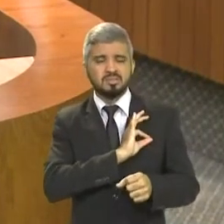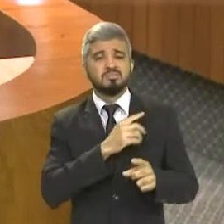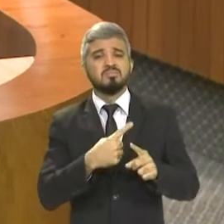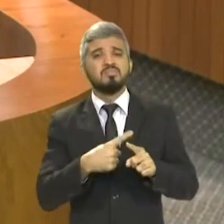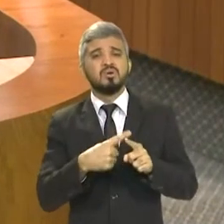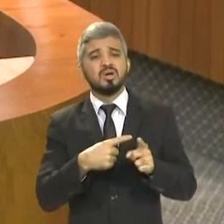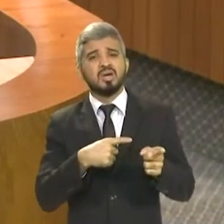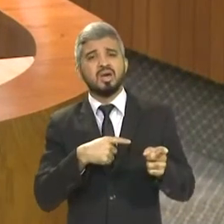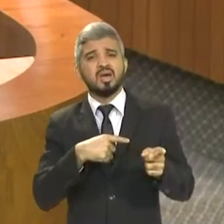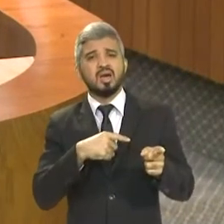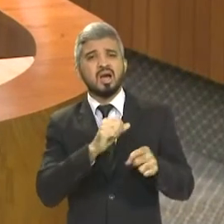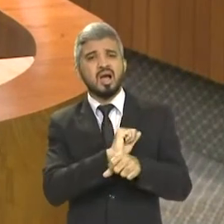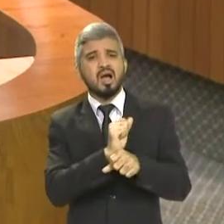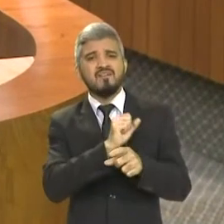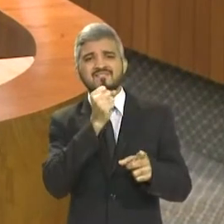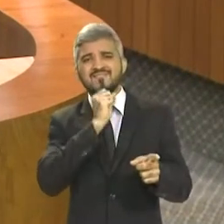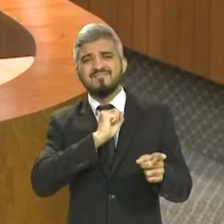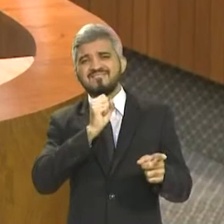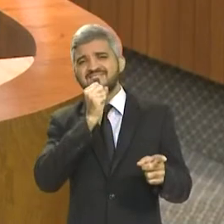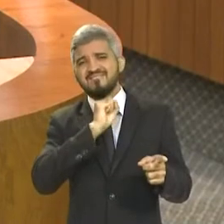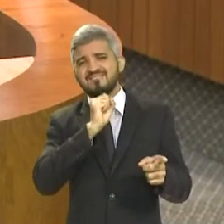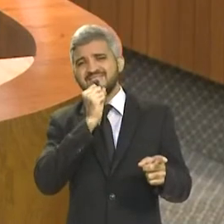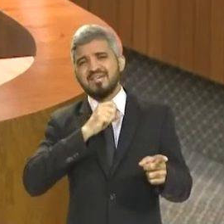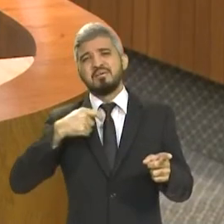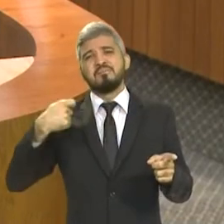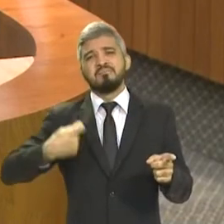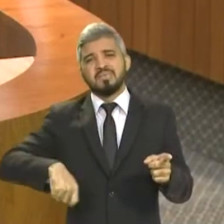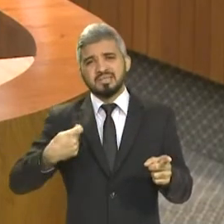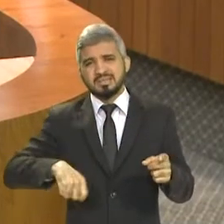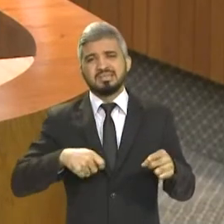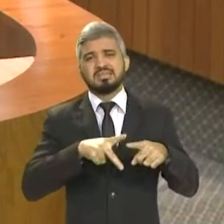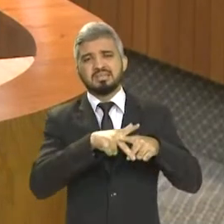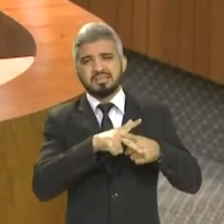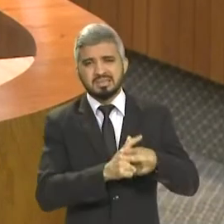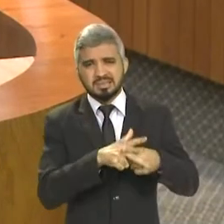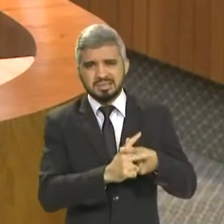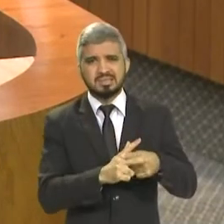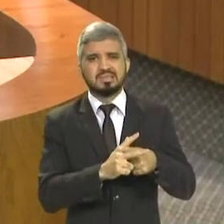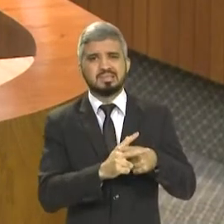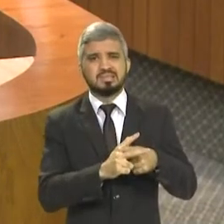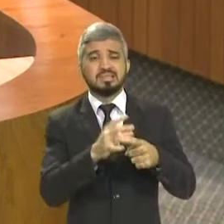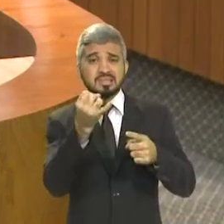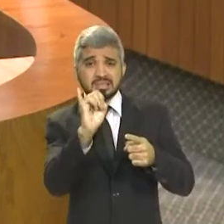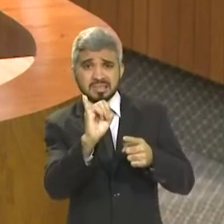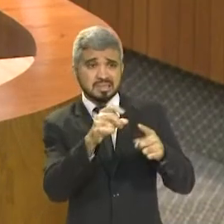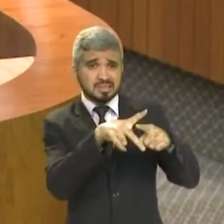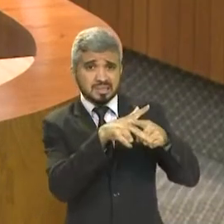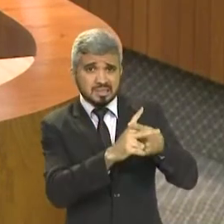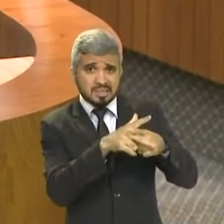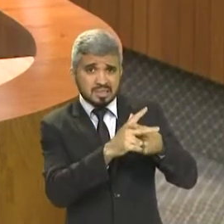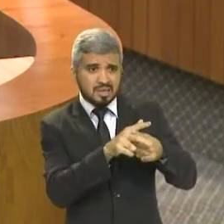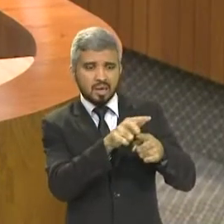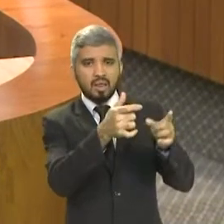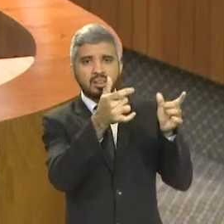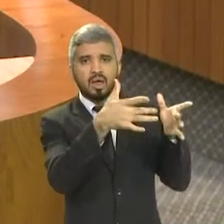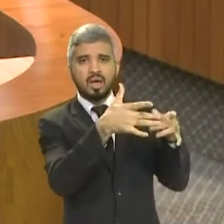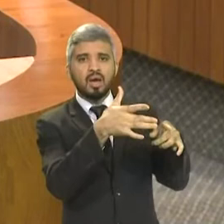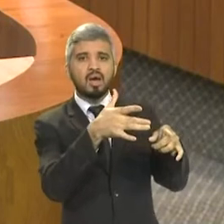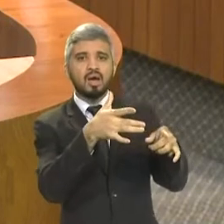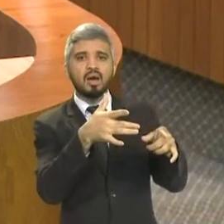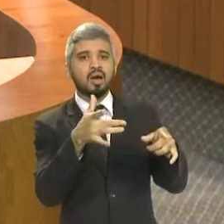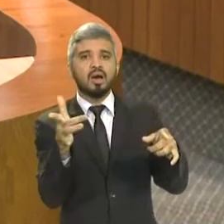antigas. E muitas delas precisam de manutenção, e quando vai para fazer a manutenção, fica